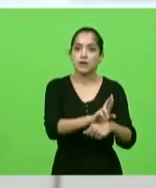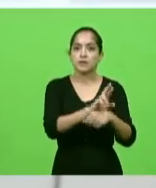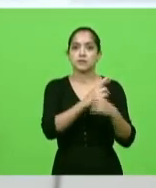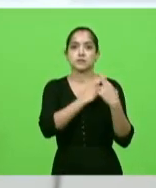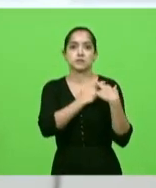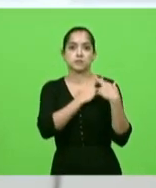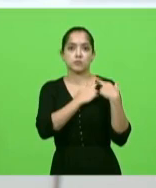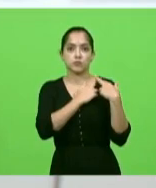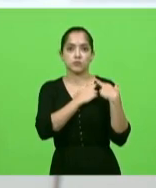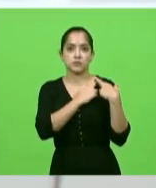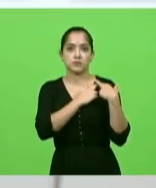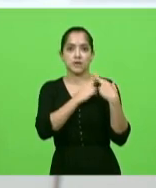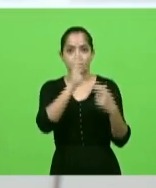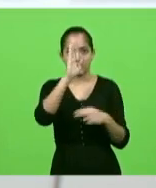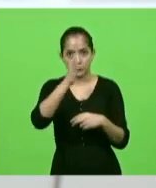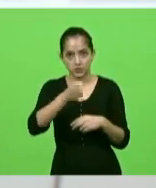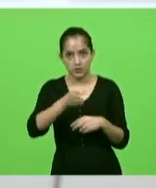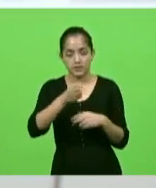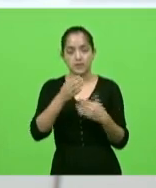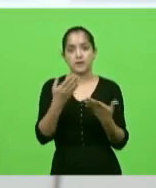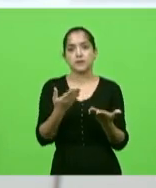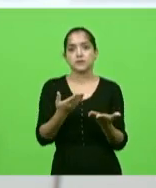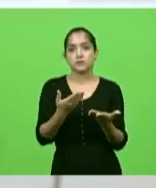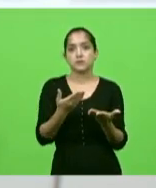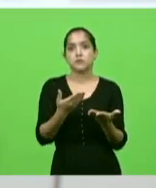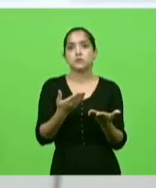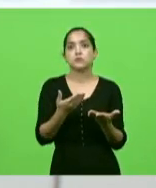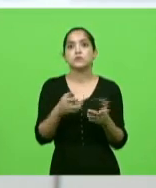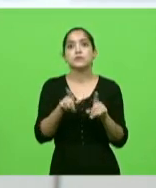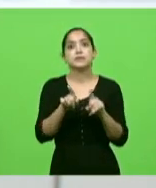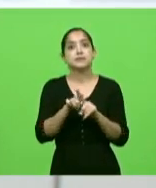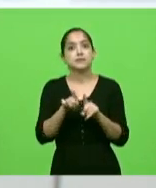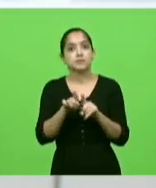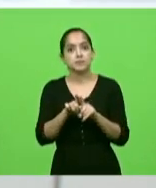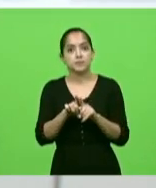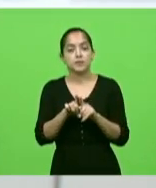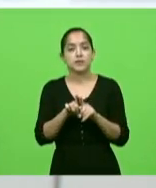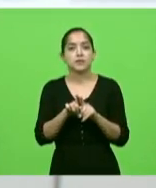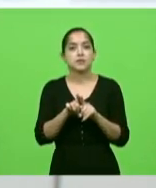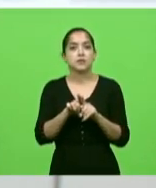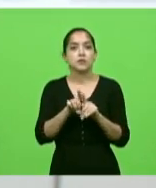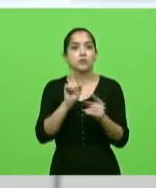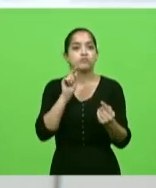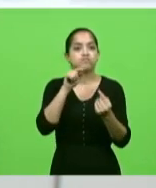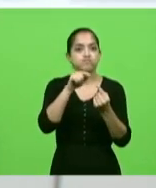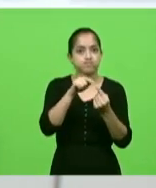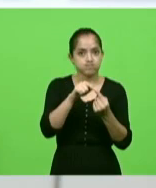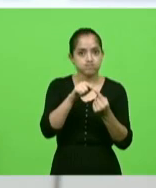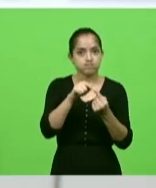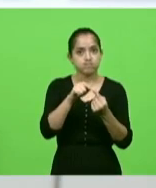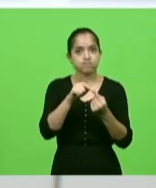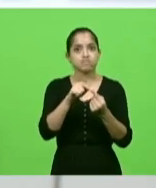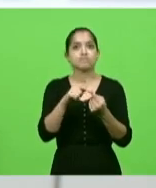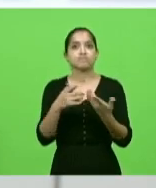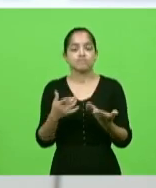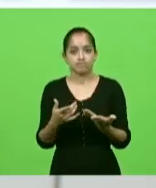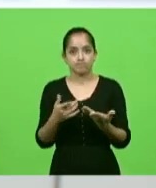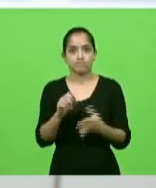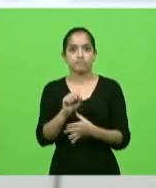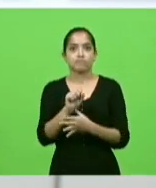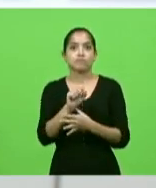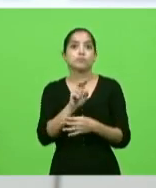diretos pelos atos de ilicitude bonito do intuito de proteger e evitar que as